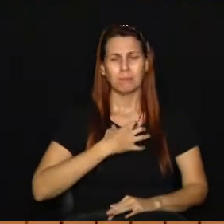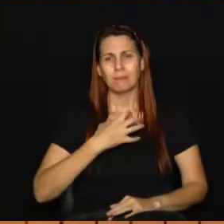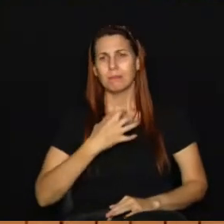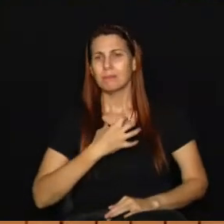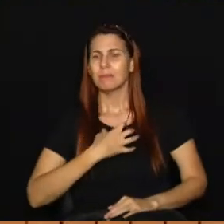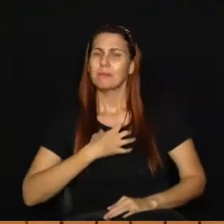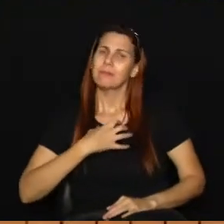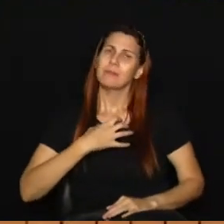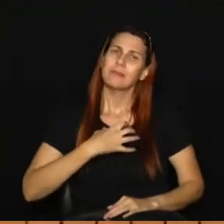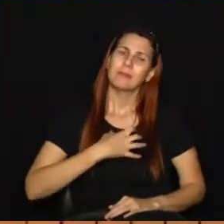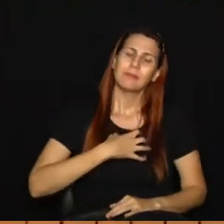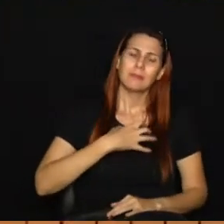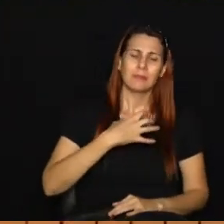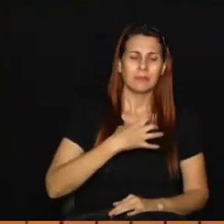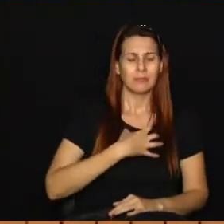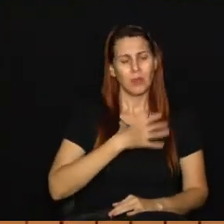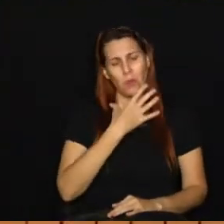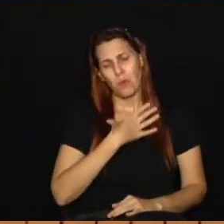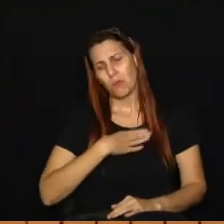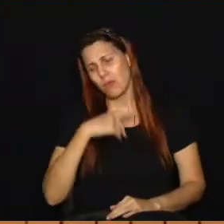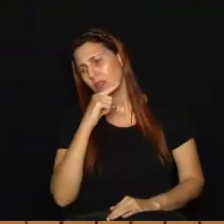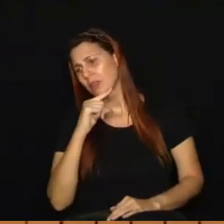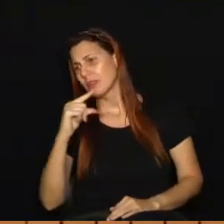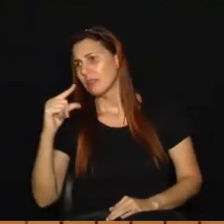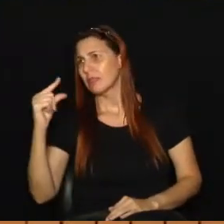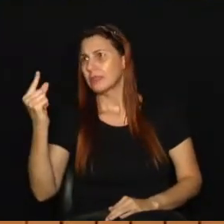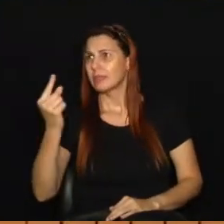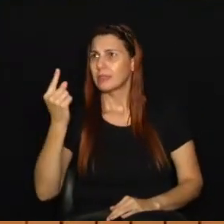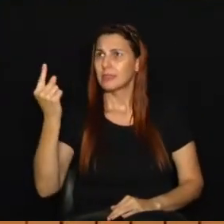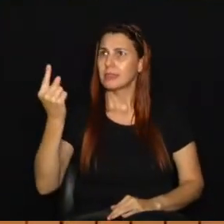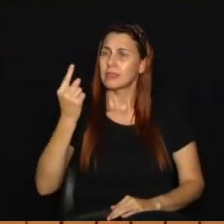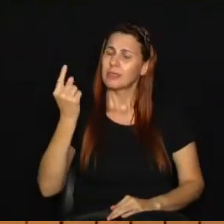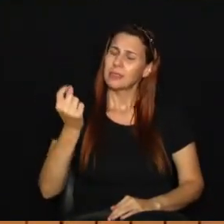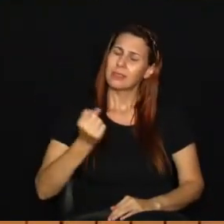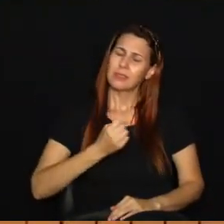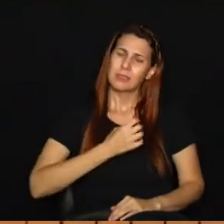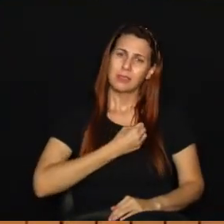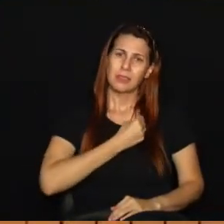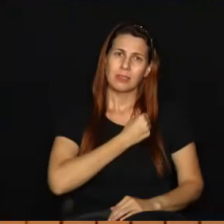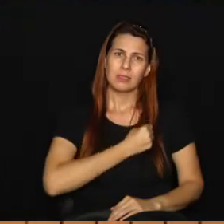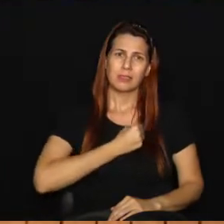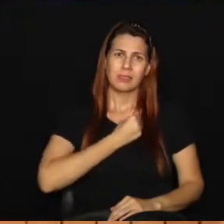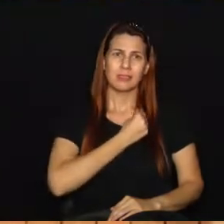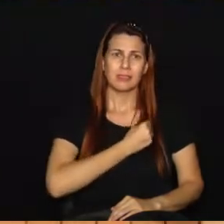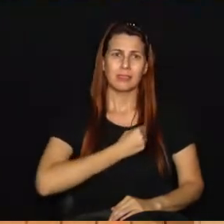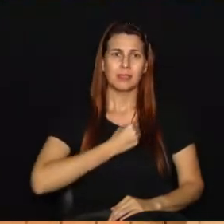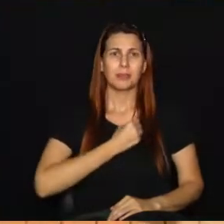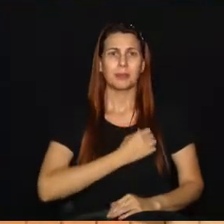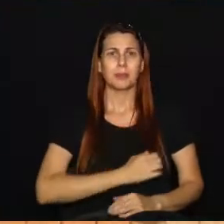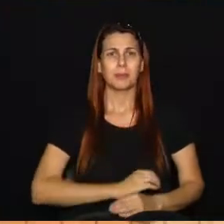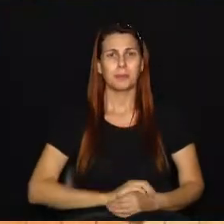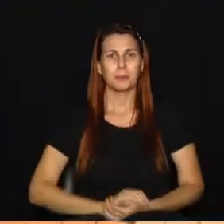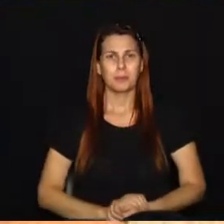filho ausente a suspirar por ti. Tá muito alto.